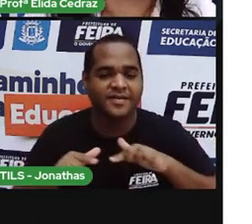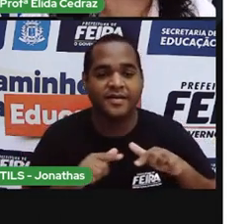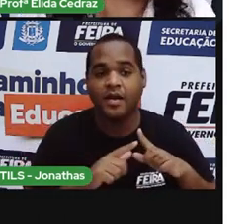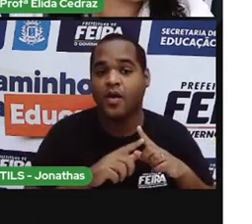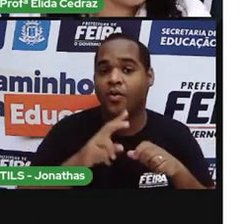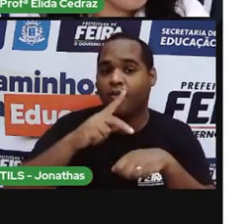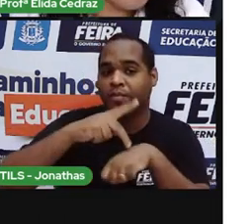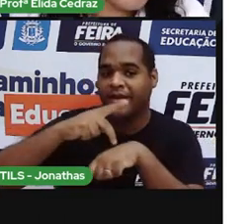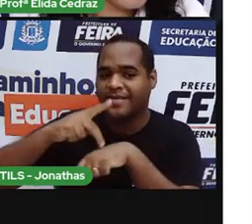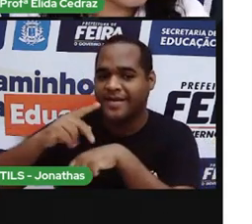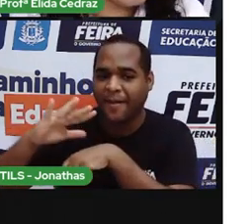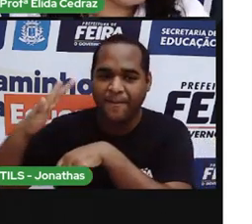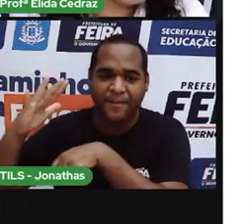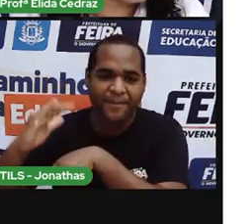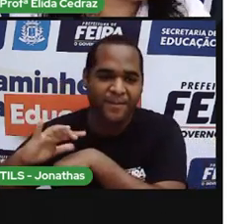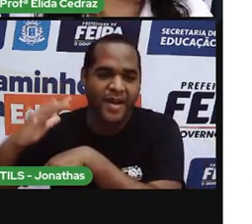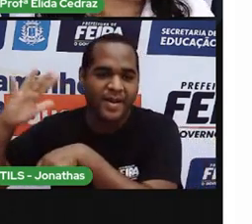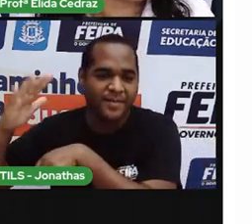ladrilhar